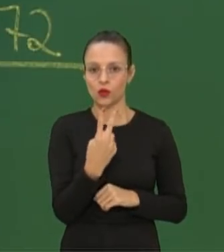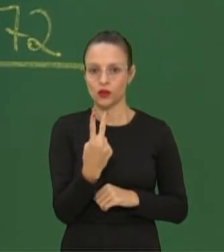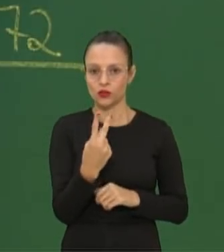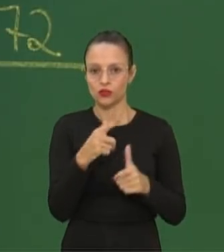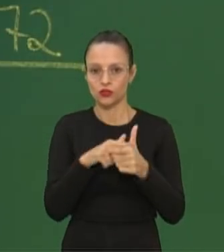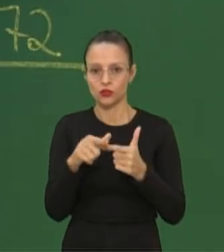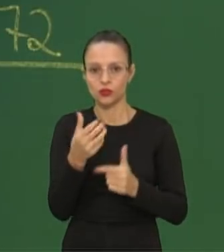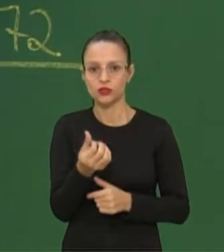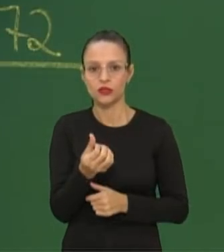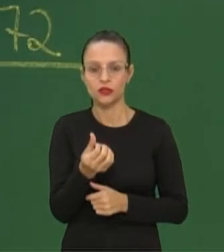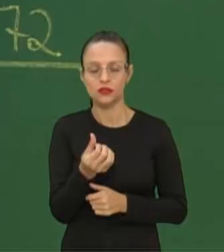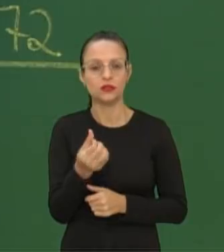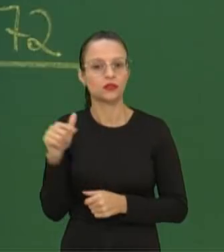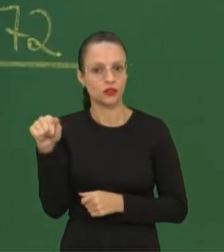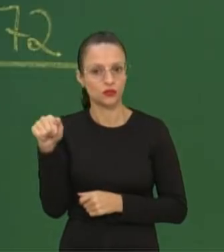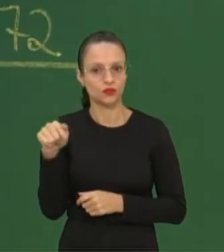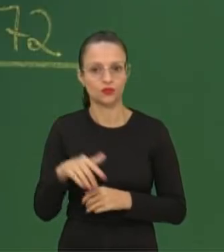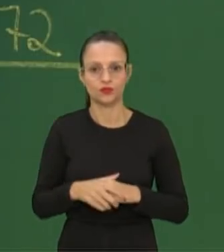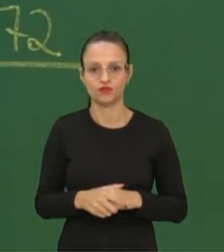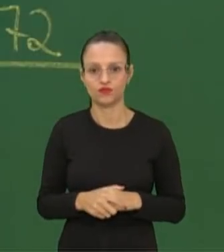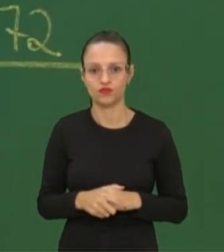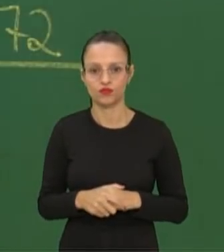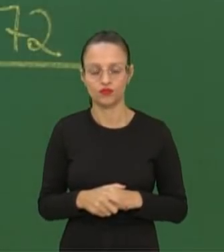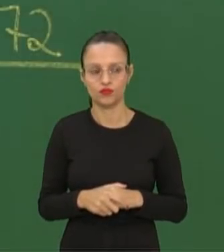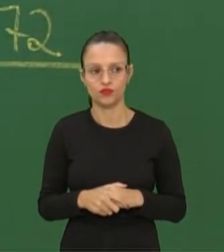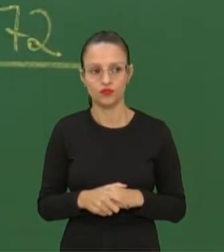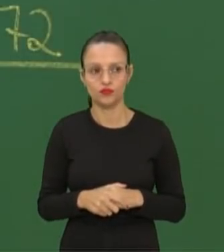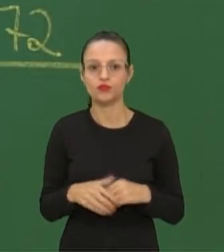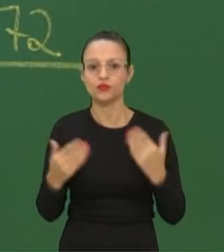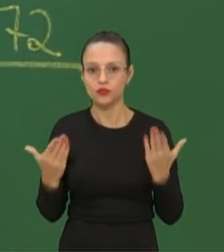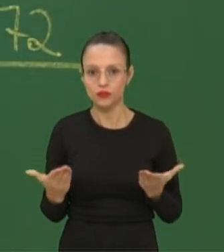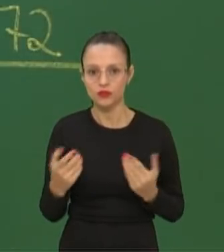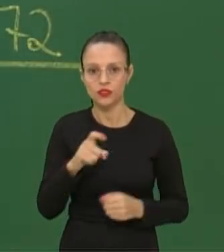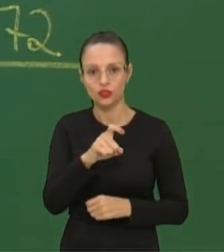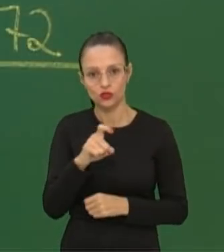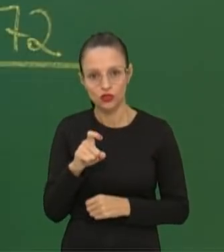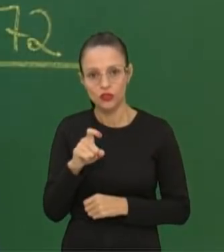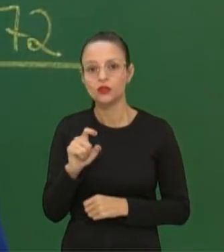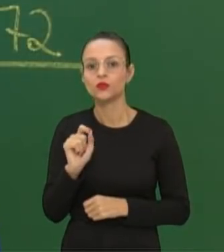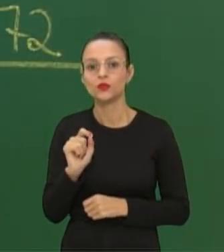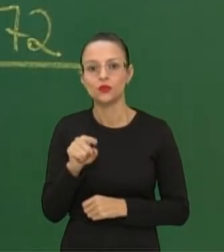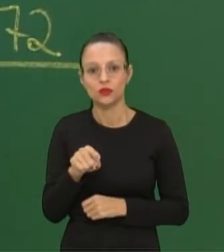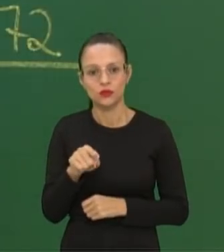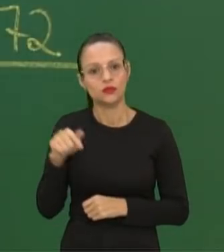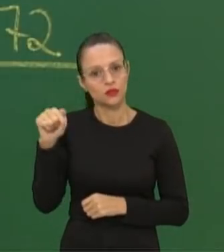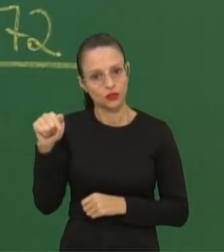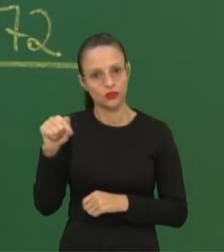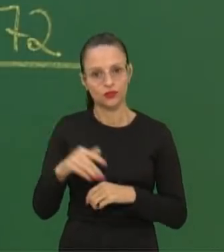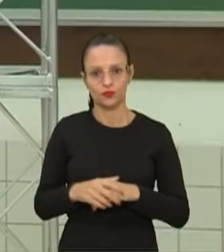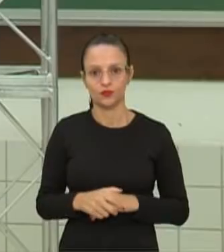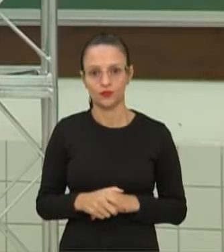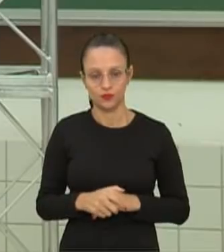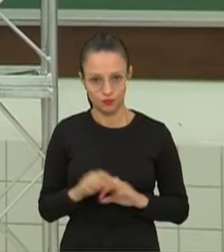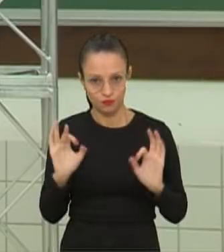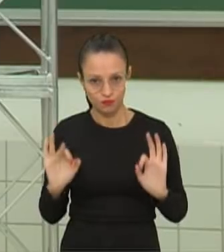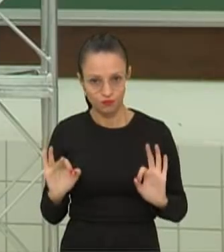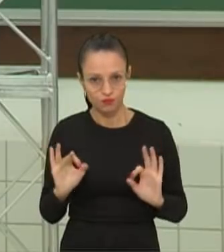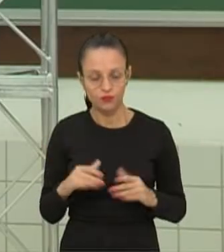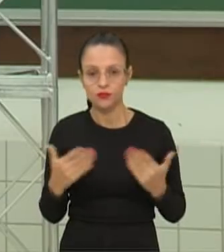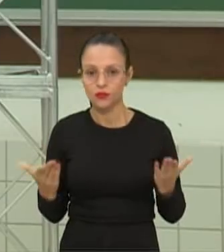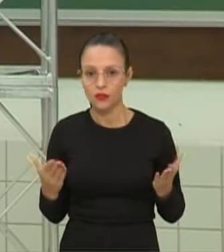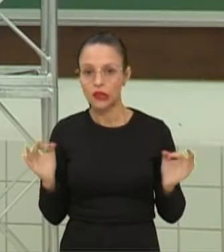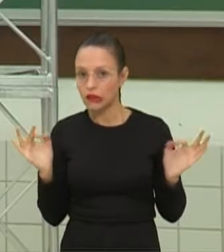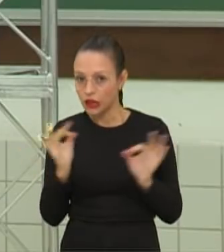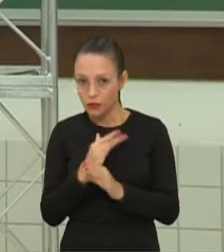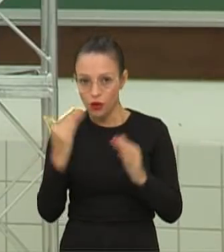é quanto? 7. Então o x que eu estou procurando é quanto? 7. Certo? Mas